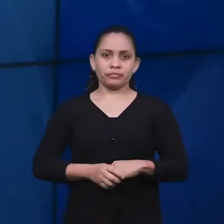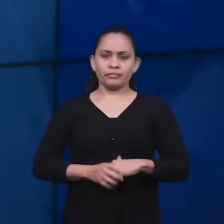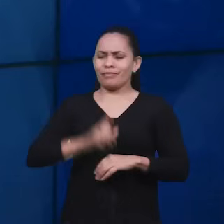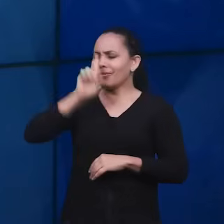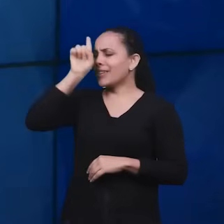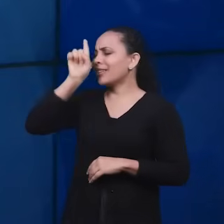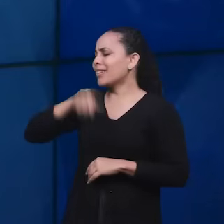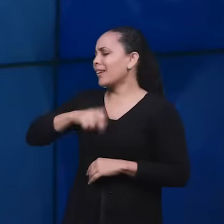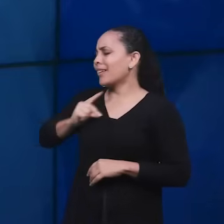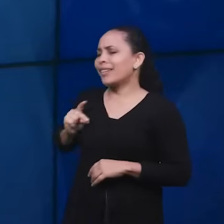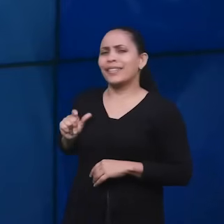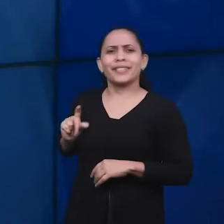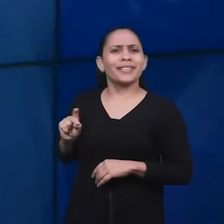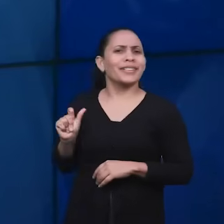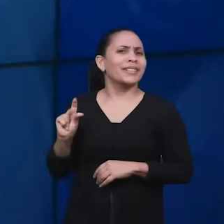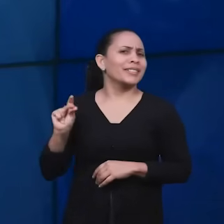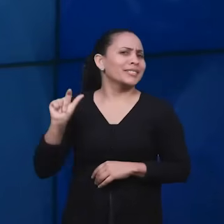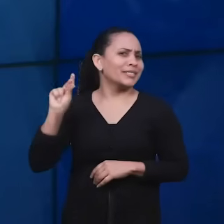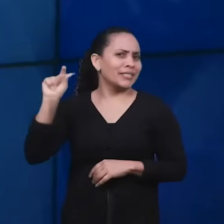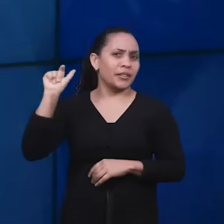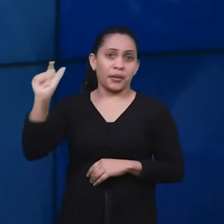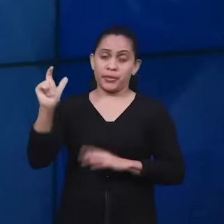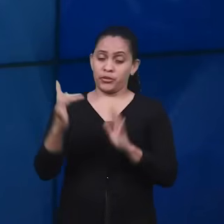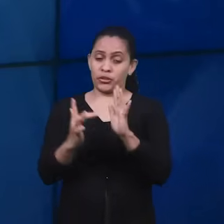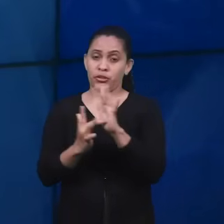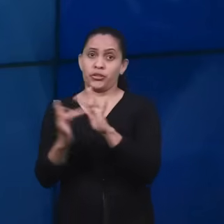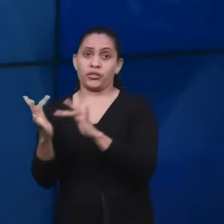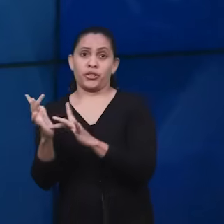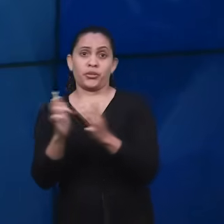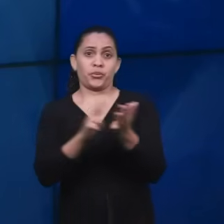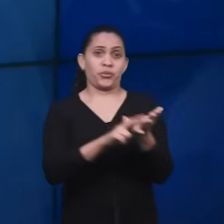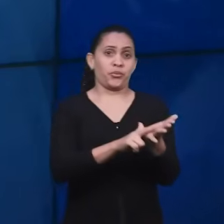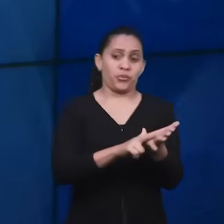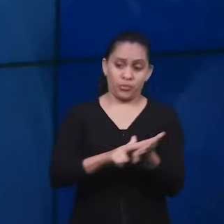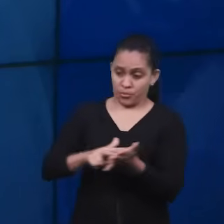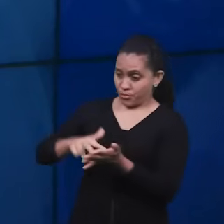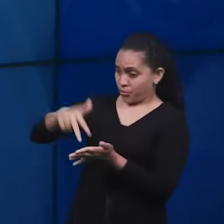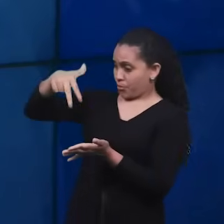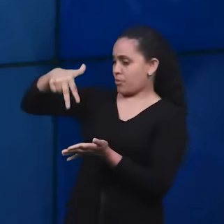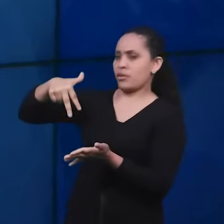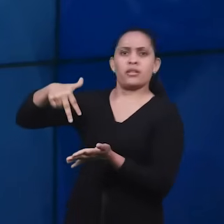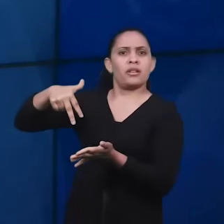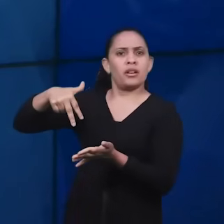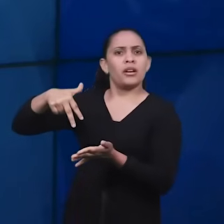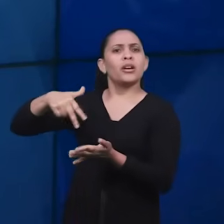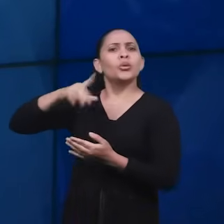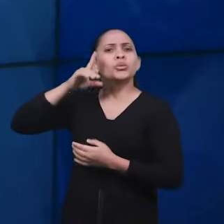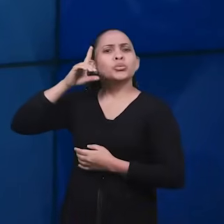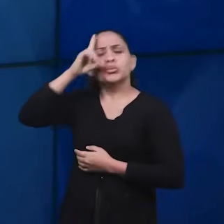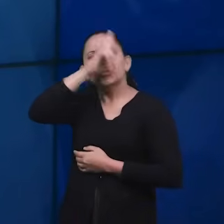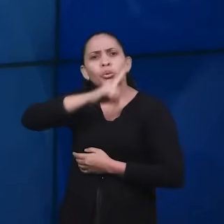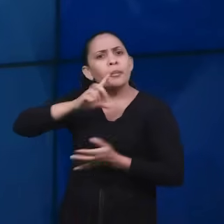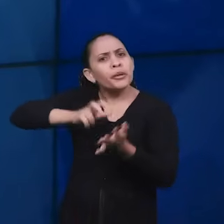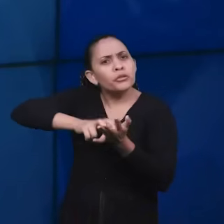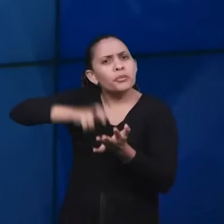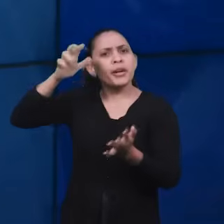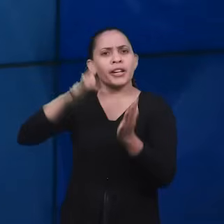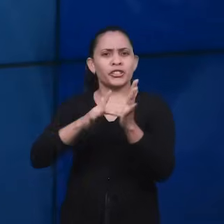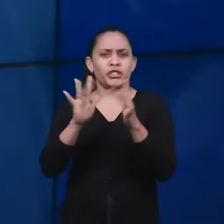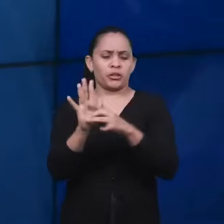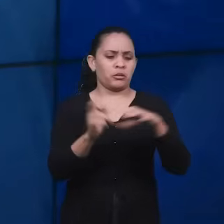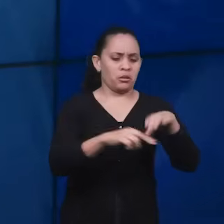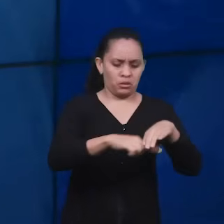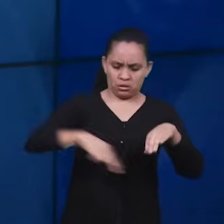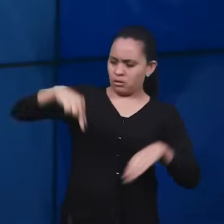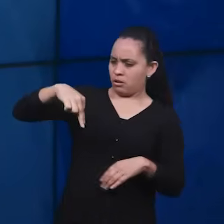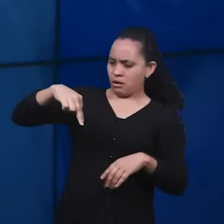Ele é eternamente. E na ressurreição isso foi revelado, porque no domingo de manhã ele ressuscita